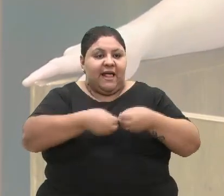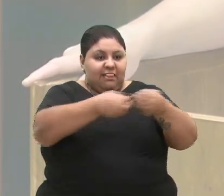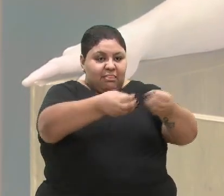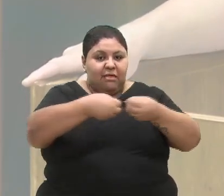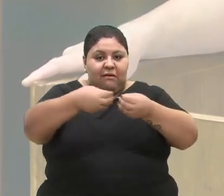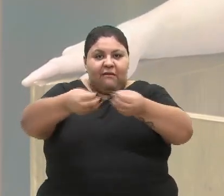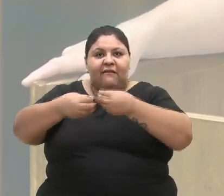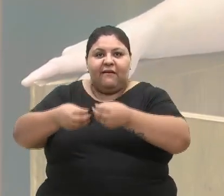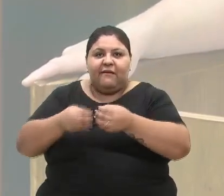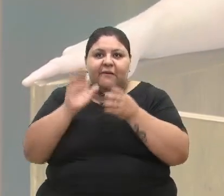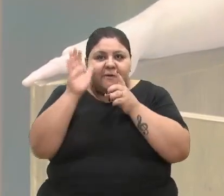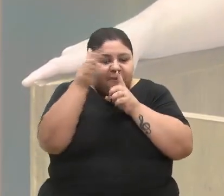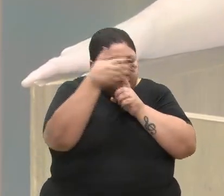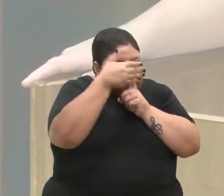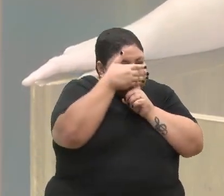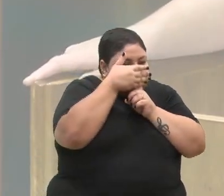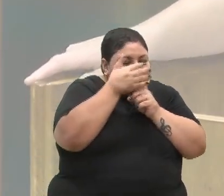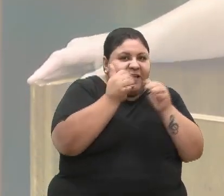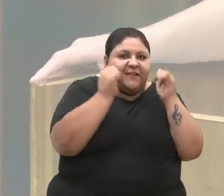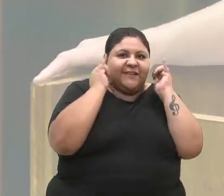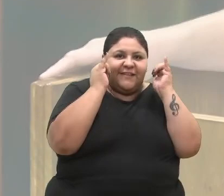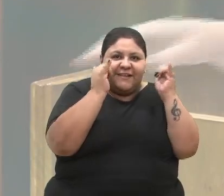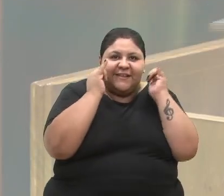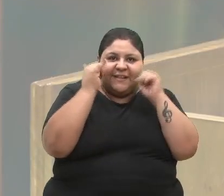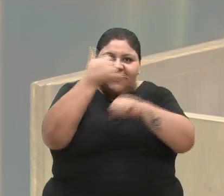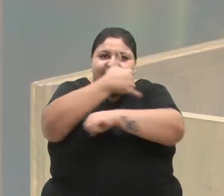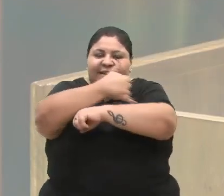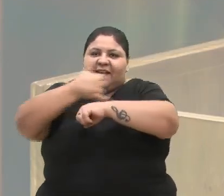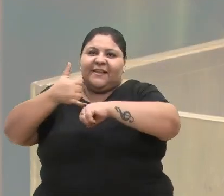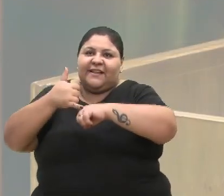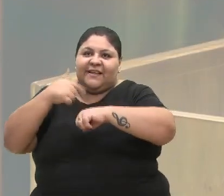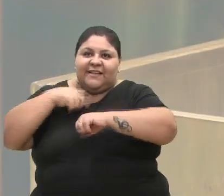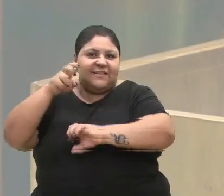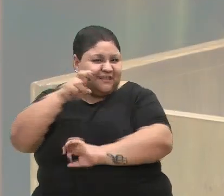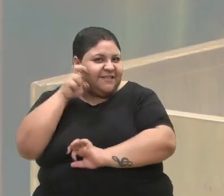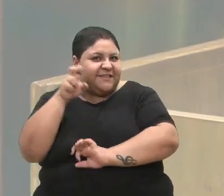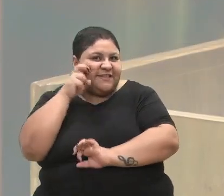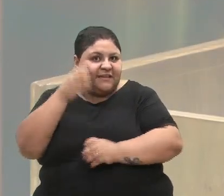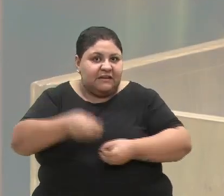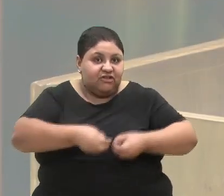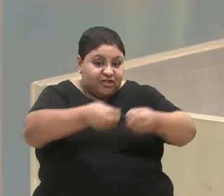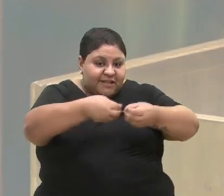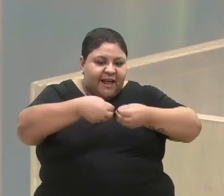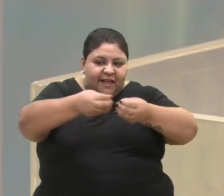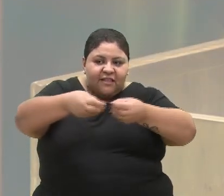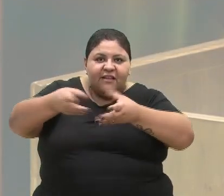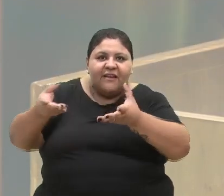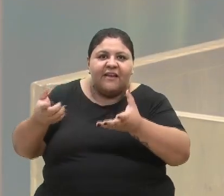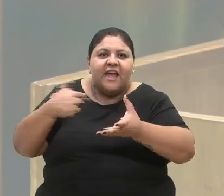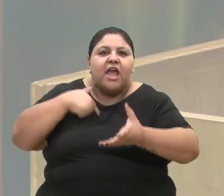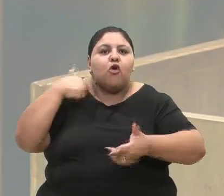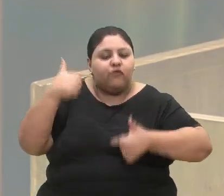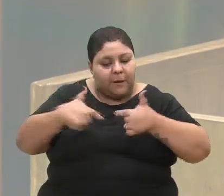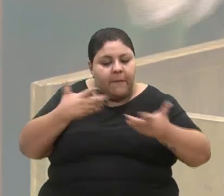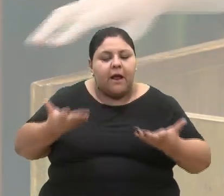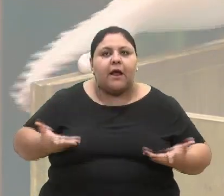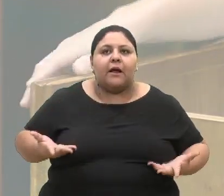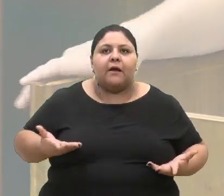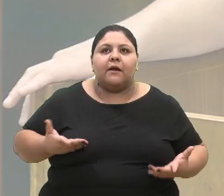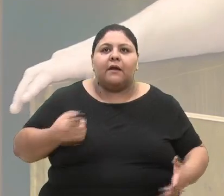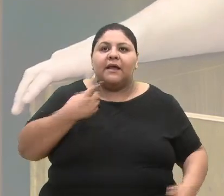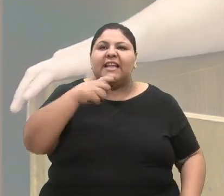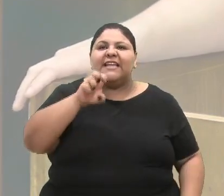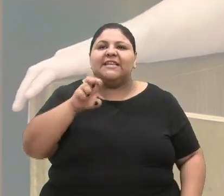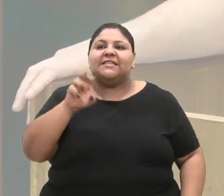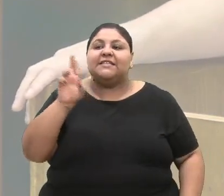do ônibus da linha 56, porque quando passava as meninas a gente ficava com vergonha de estar entregando panfleto, mas eu estava lá, R$15 por